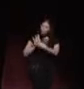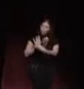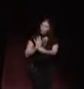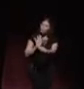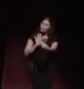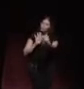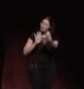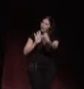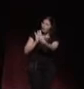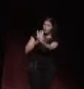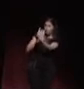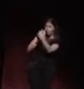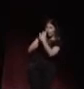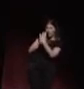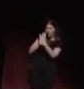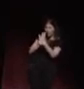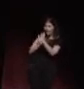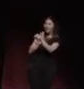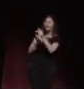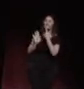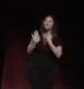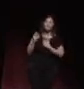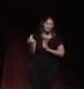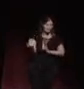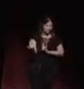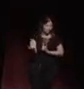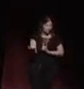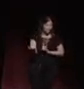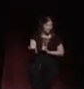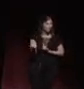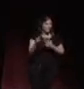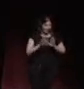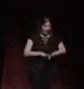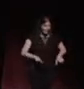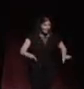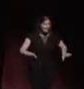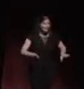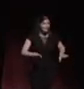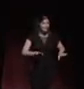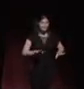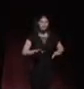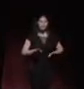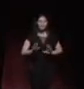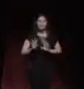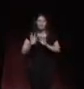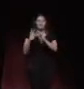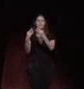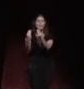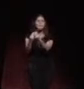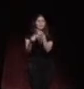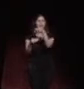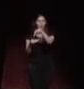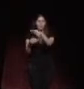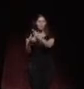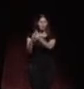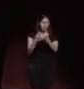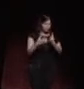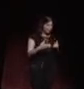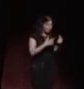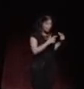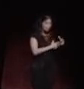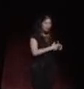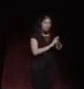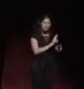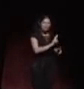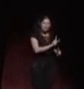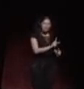crianças. Quando uma criança sai do núcleo da sua família e tem que começar a dormir no centro infantil, é uma coisa muito complexa, porque tem